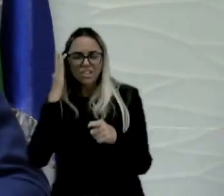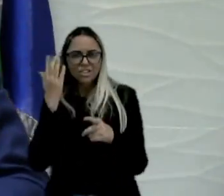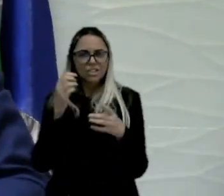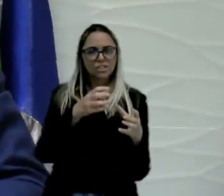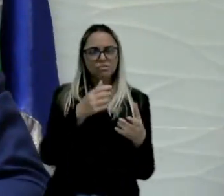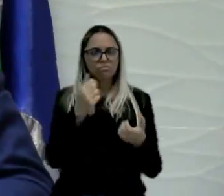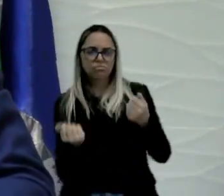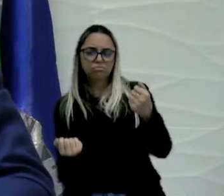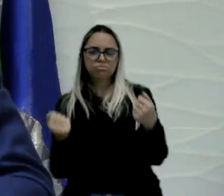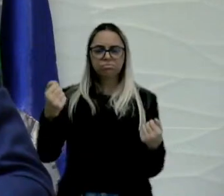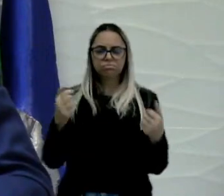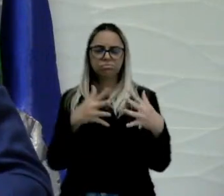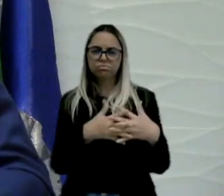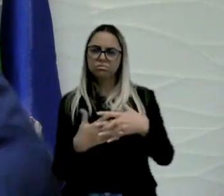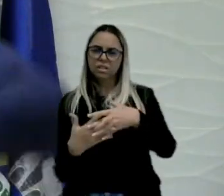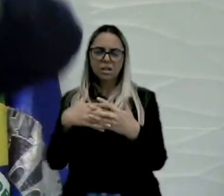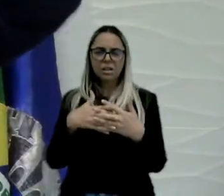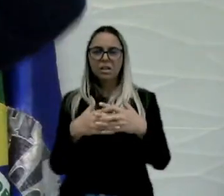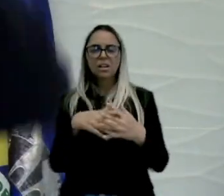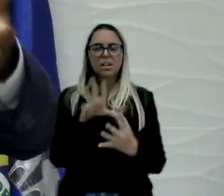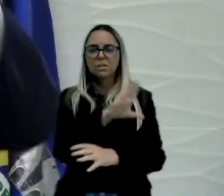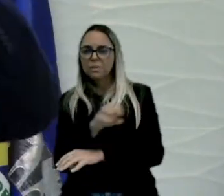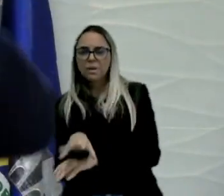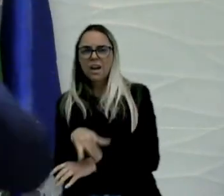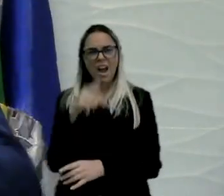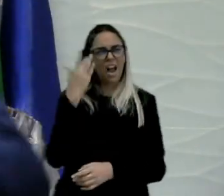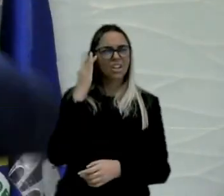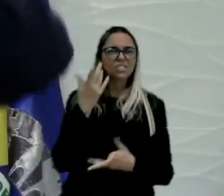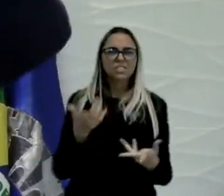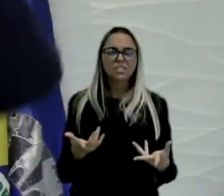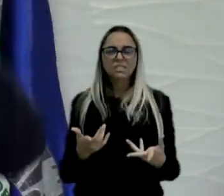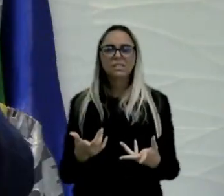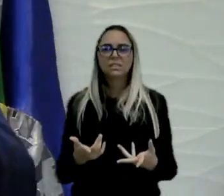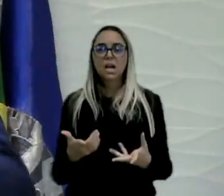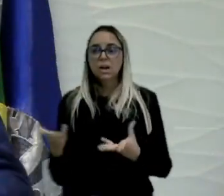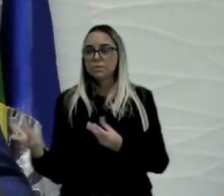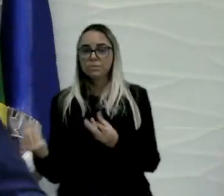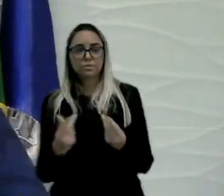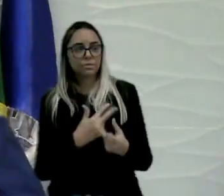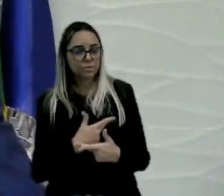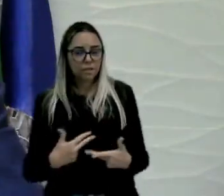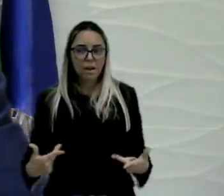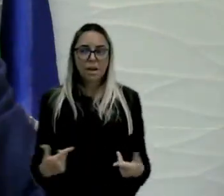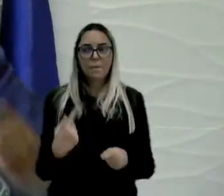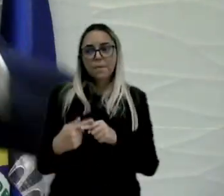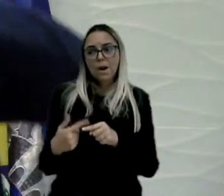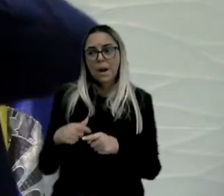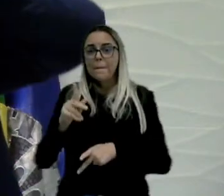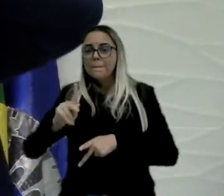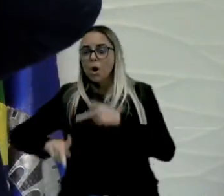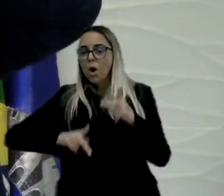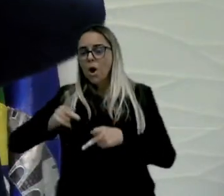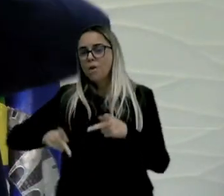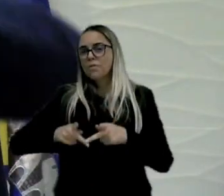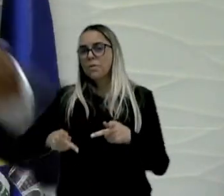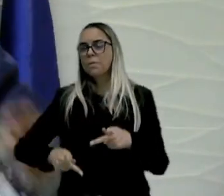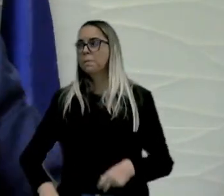pelo Estado tanta máquina aí porque esse povo